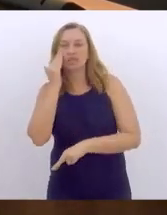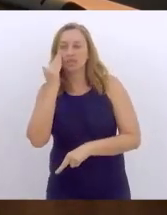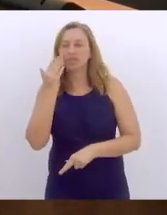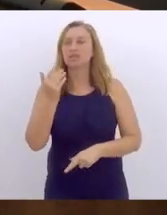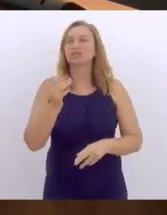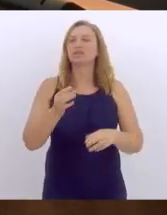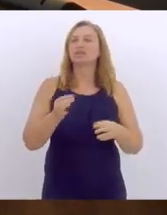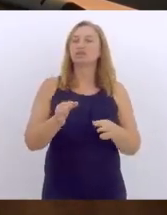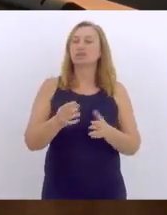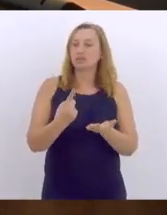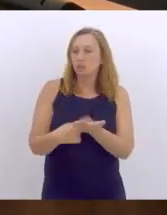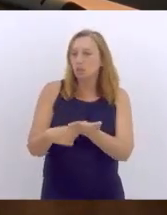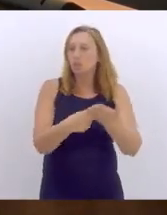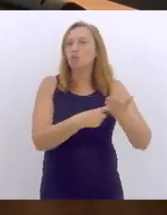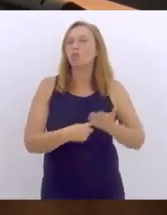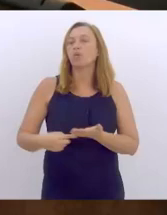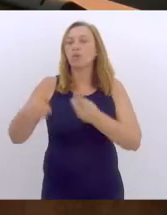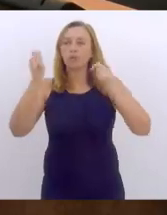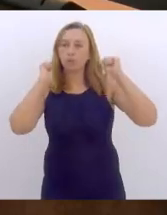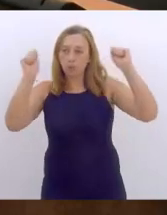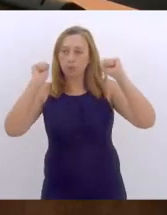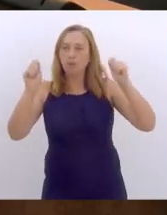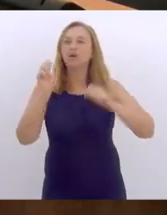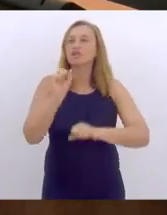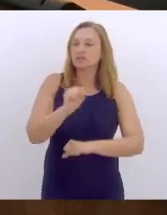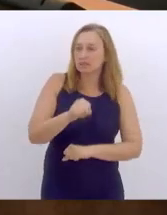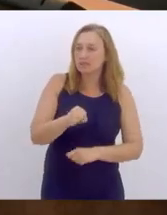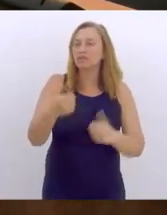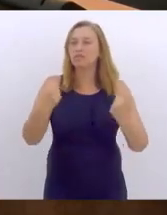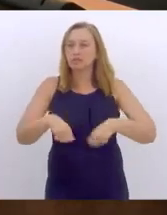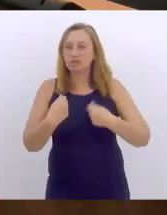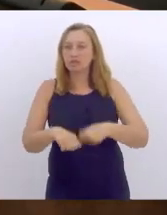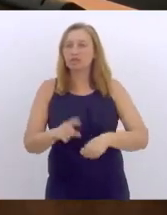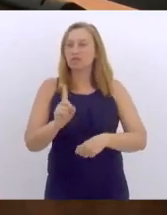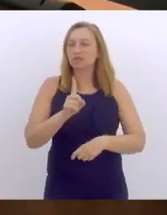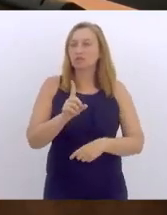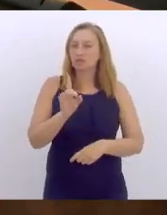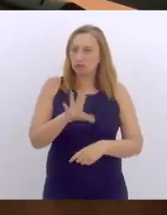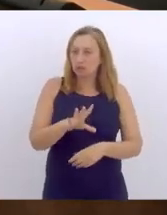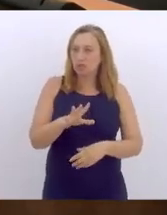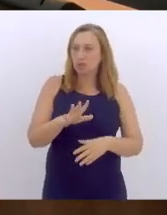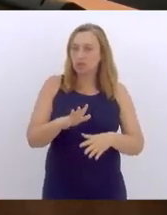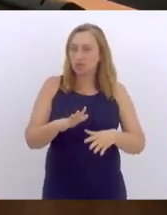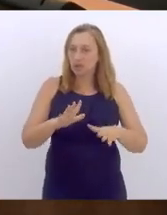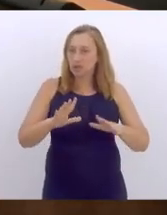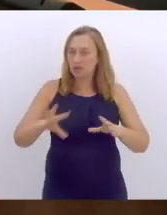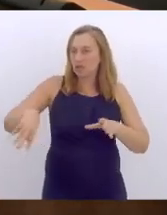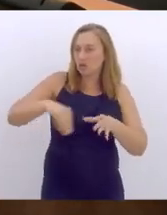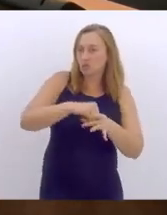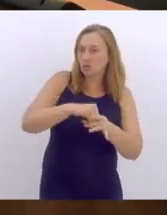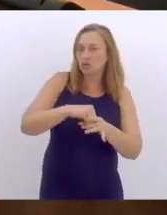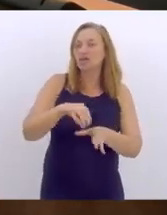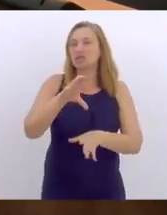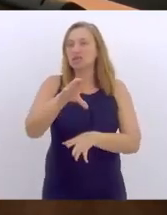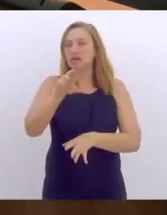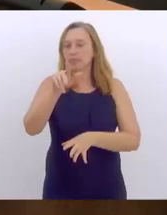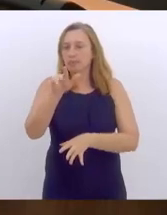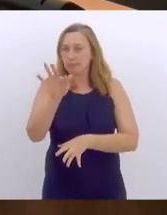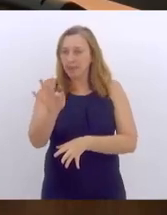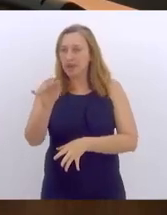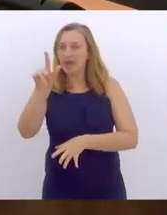torcidas organizadas, que precisam, sim, não só ser anistiadas, e são os CPFs, as